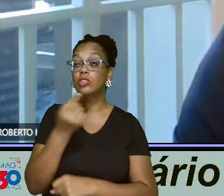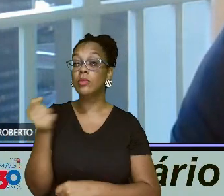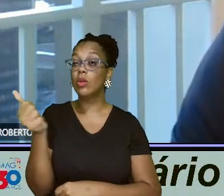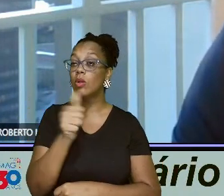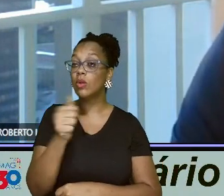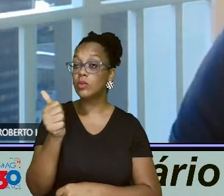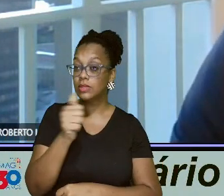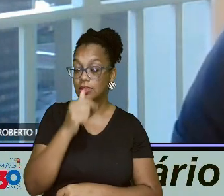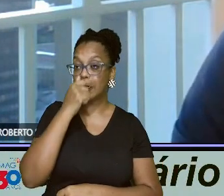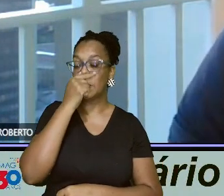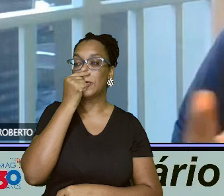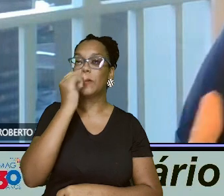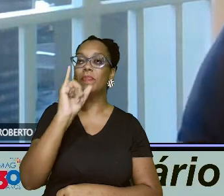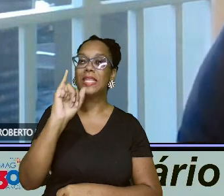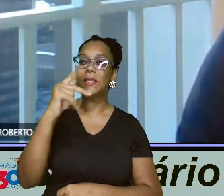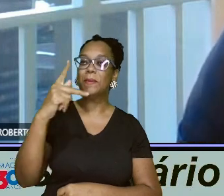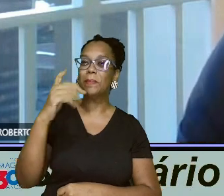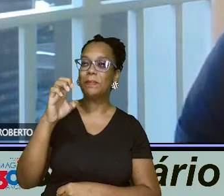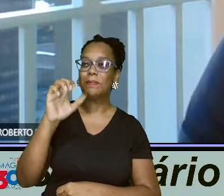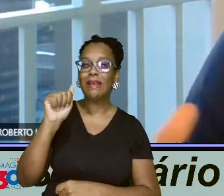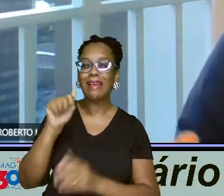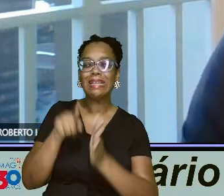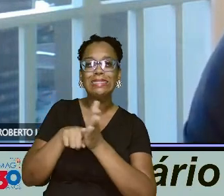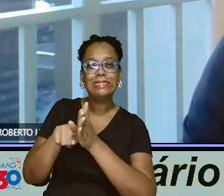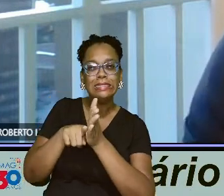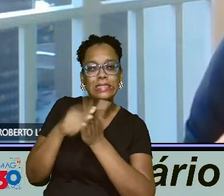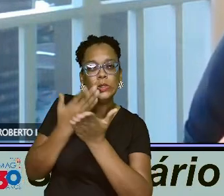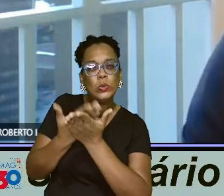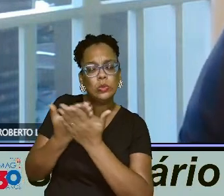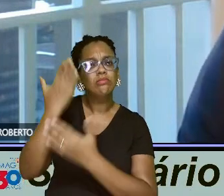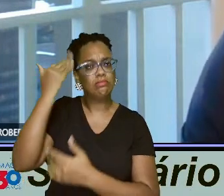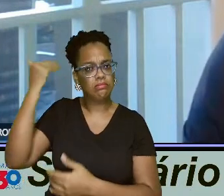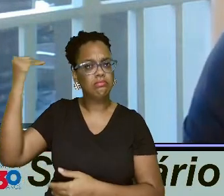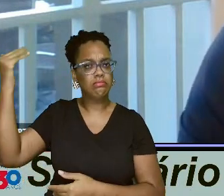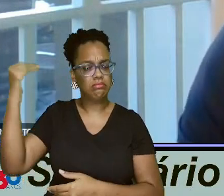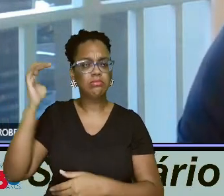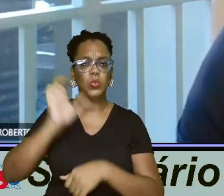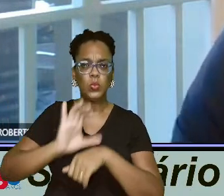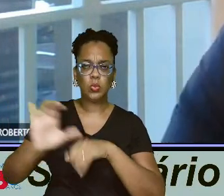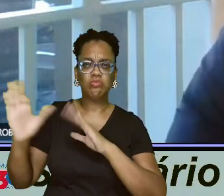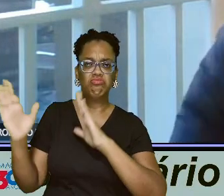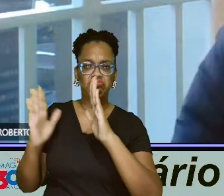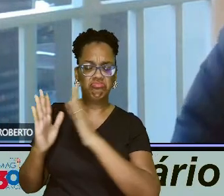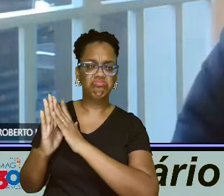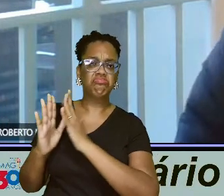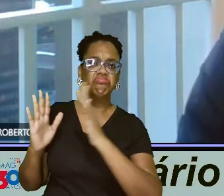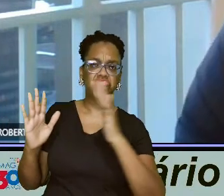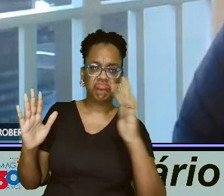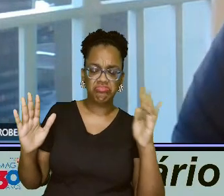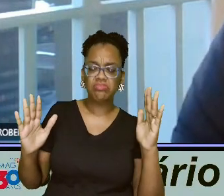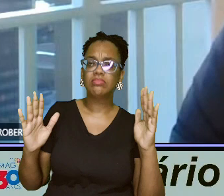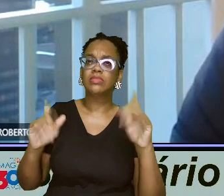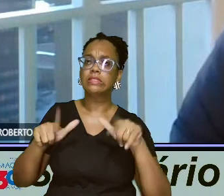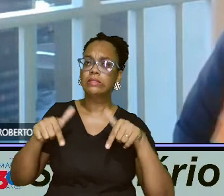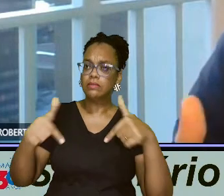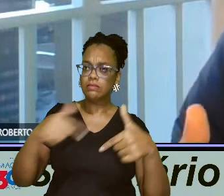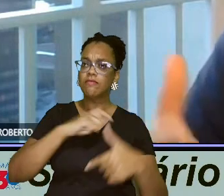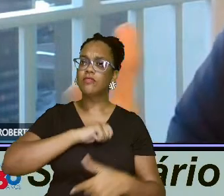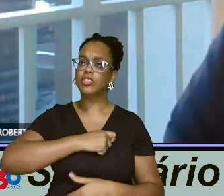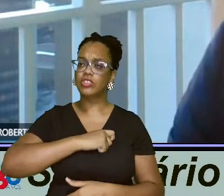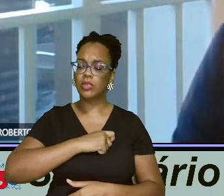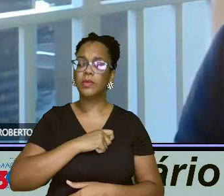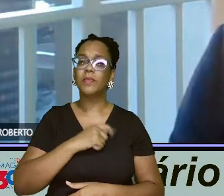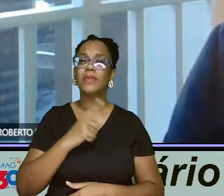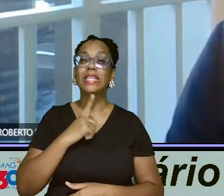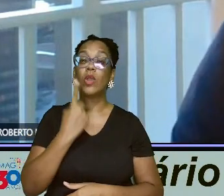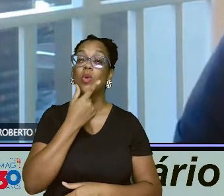IPEA fez um estudo bem famoso, né, o custo e o tempo da execução fiscal, que, inclusive, o colega Eric, ele